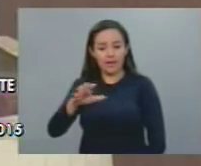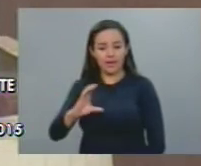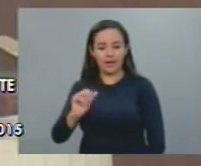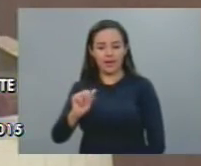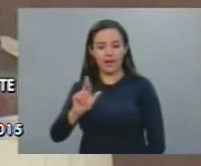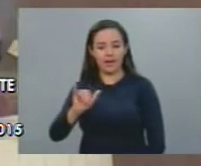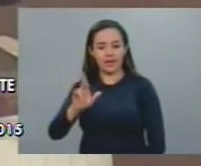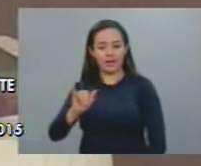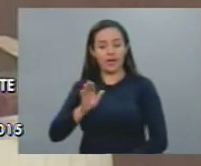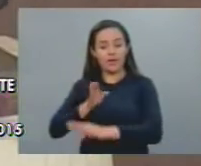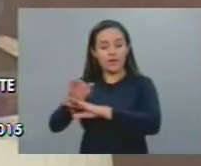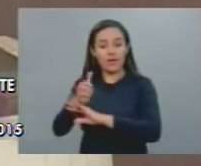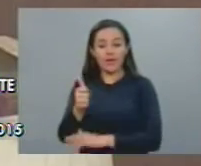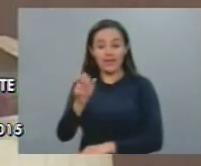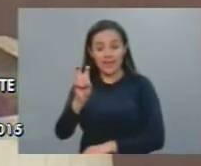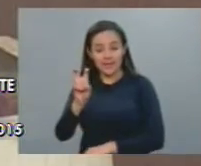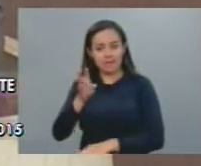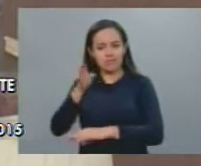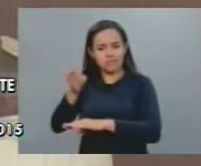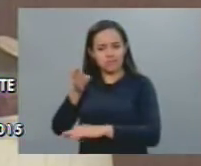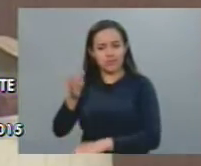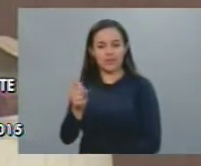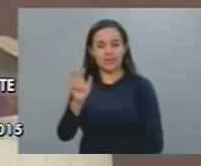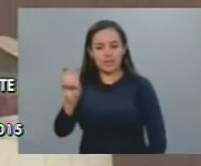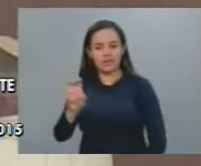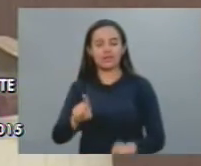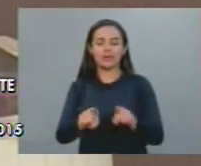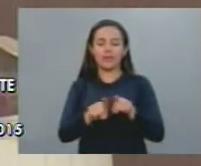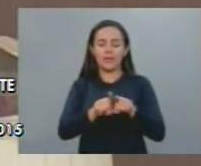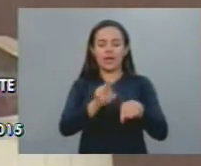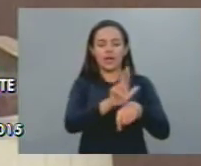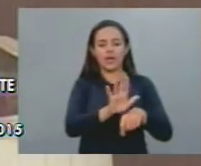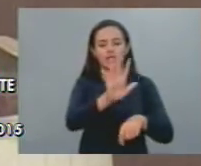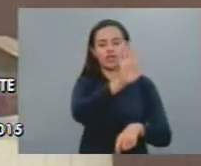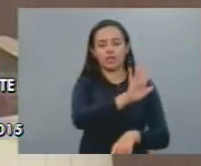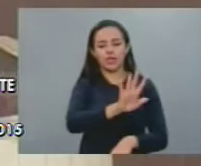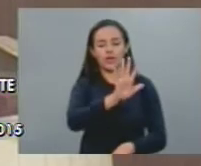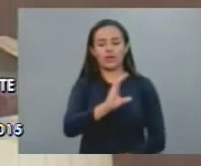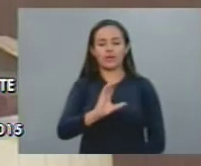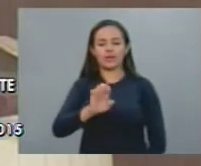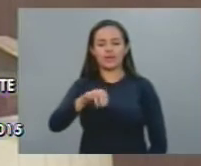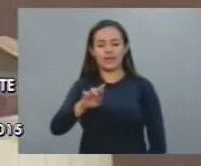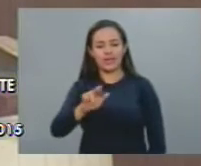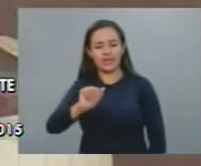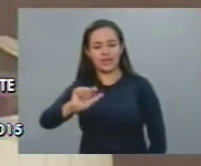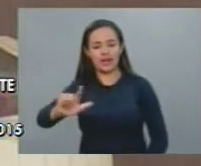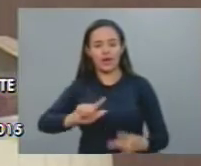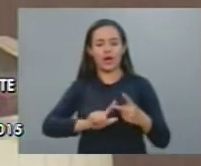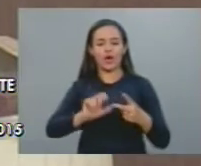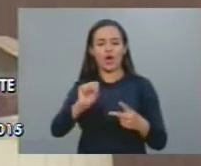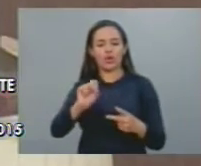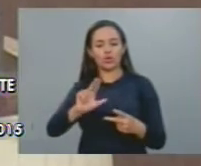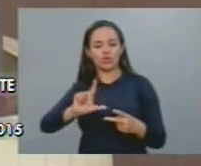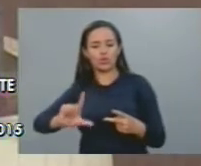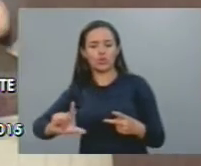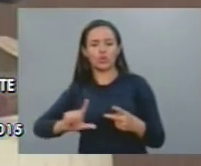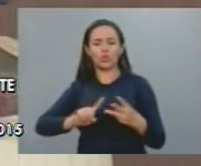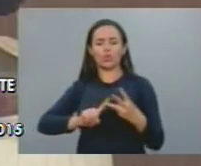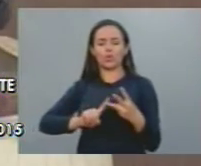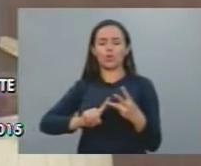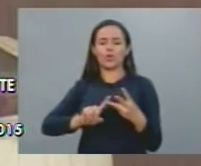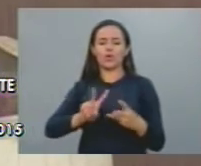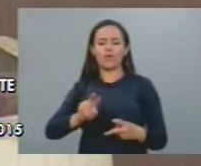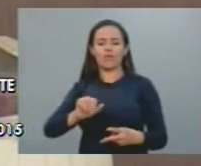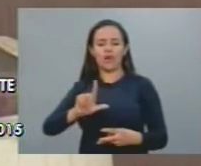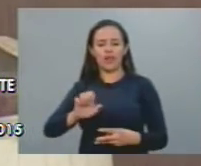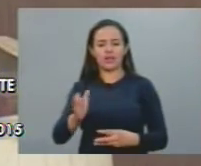alegria. Estive no sertão de Crateús, no sertão central, no litoral leste e oeste, em municípios da região metropolitana, no Vale do Jaguaribe,